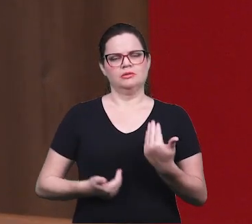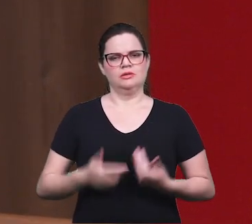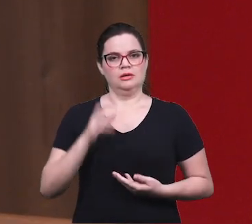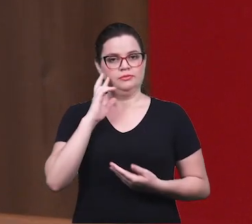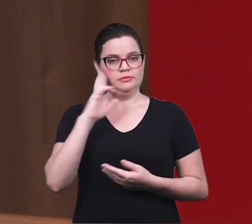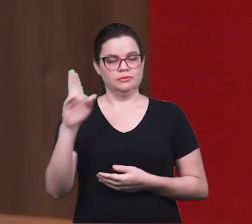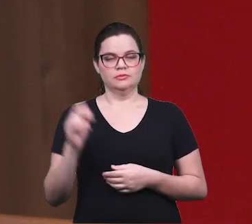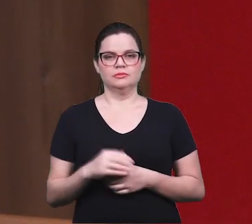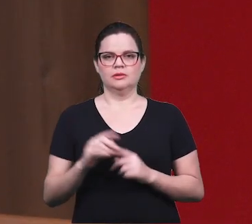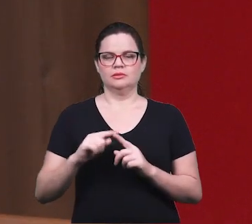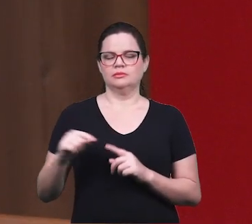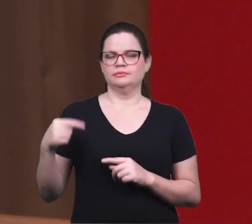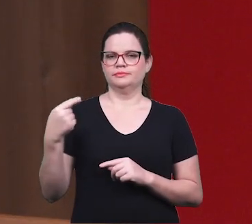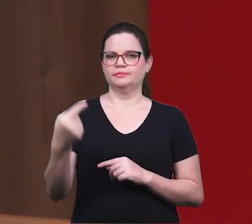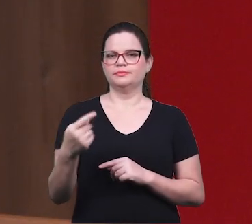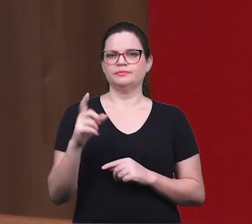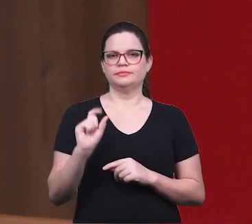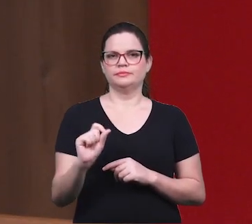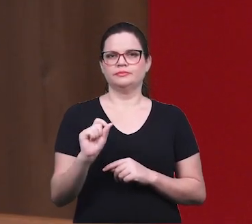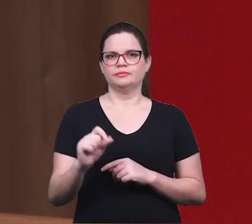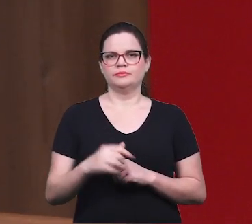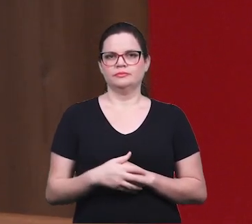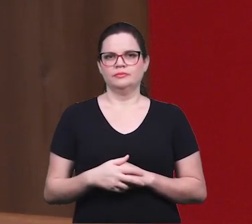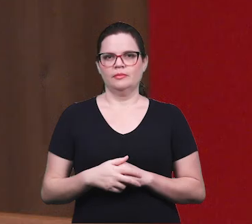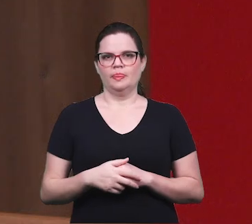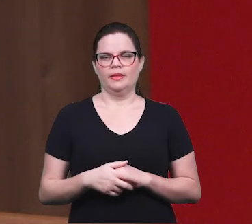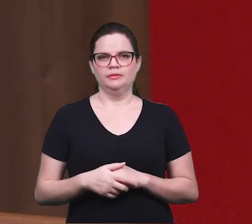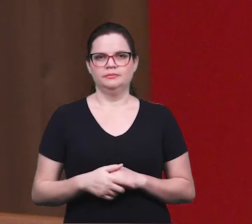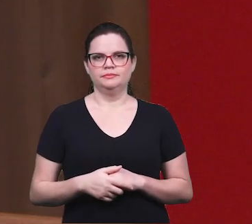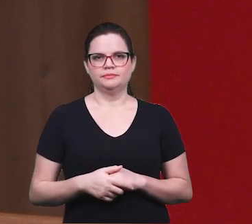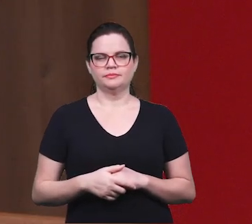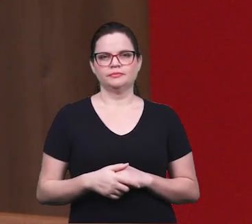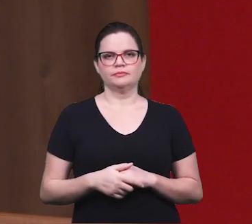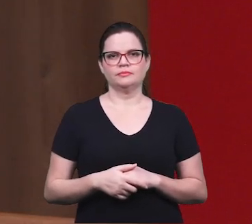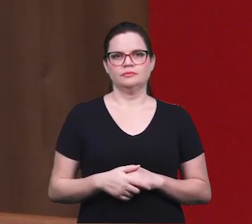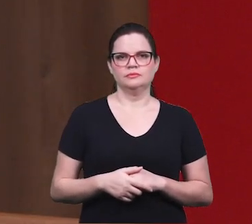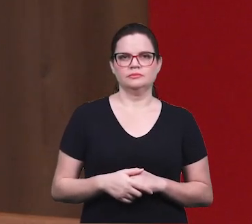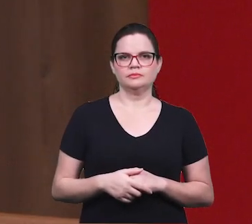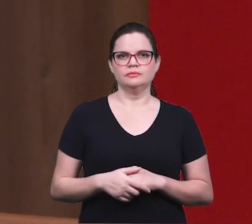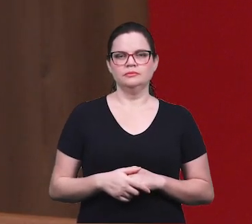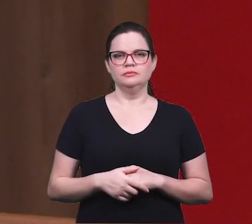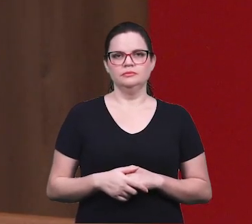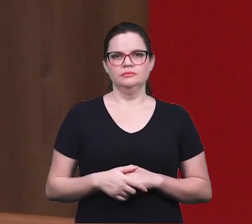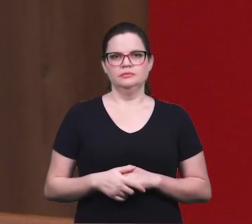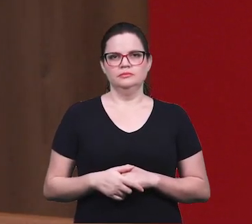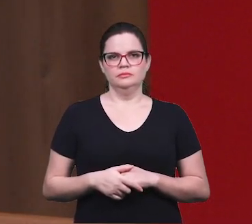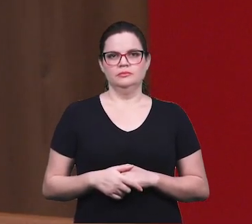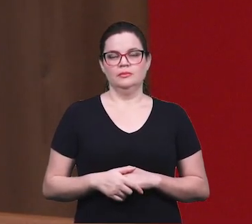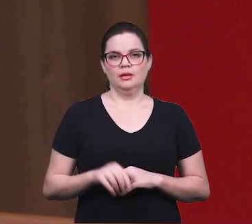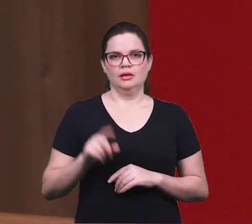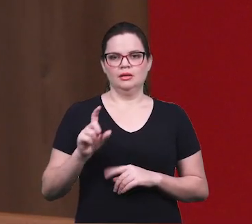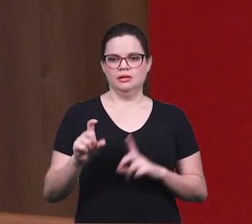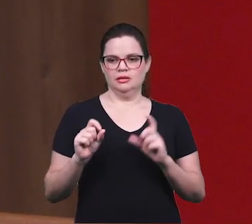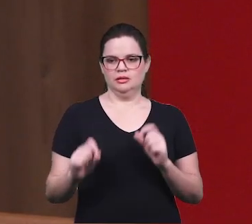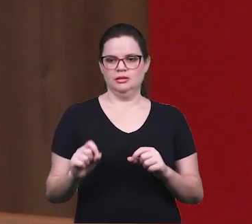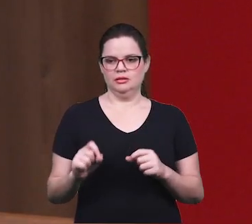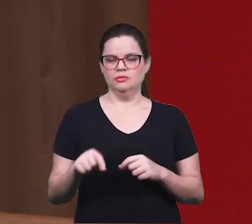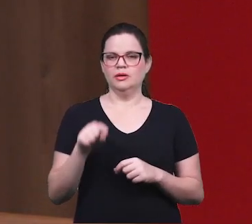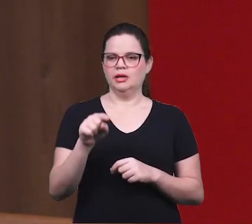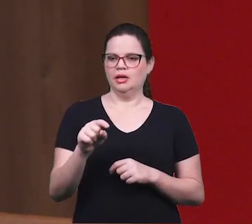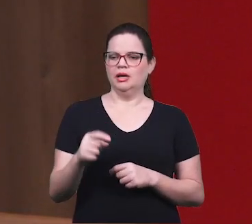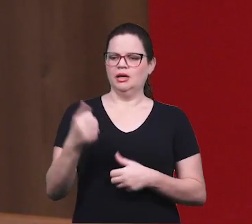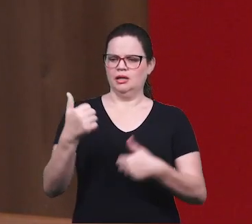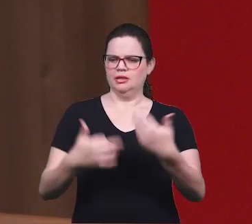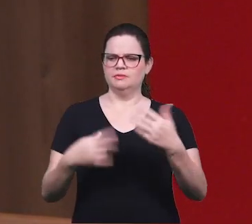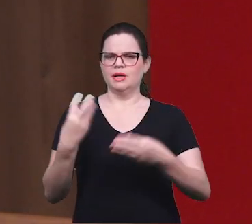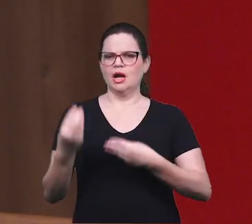seguida, ele enaltece a posição dos colossenses, que estavam caminhando na presença do